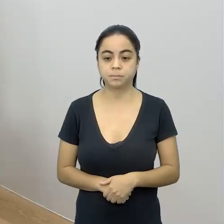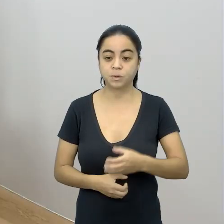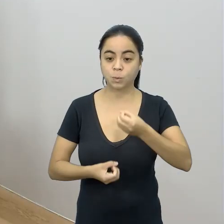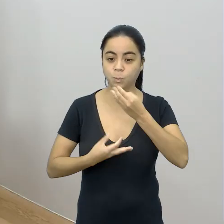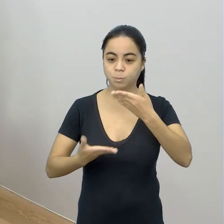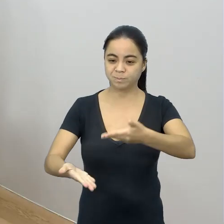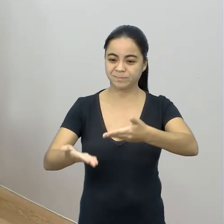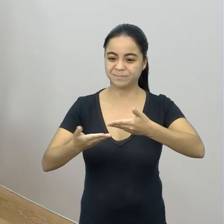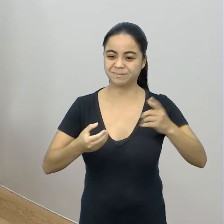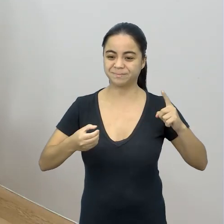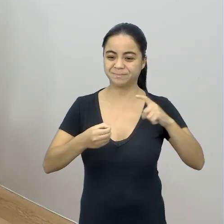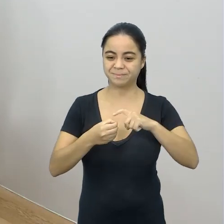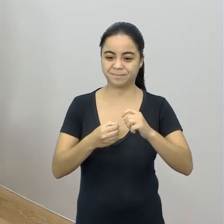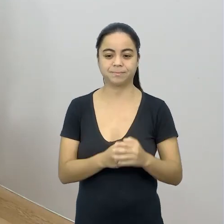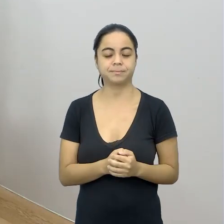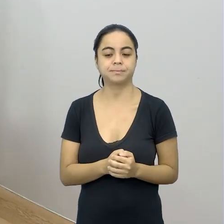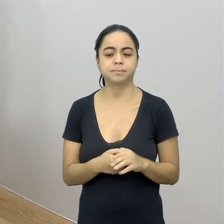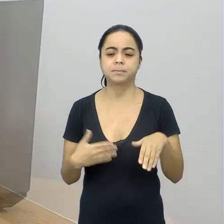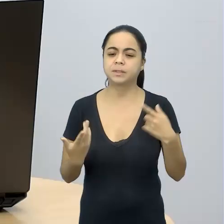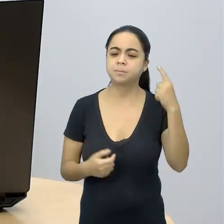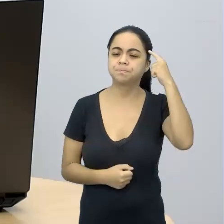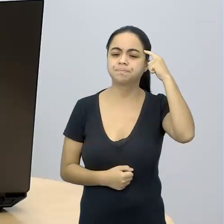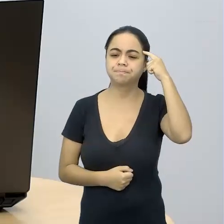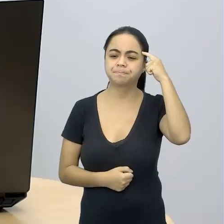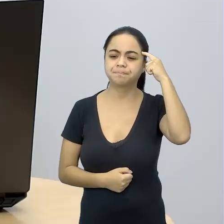Bem-vindos de volta. Então, pessoal, pensando